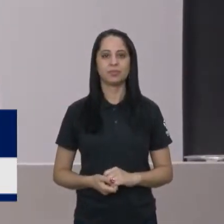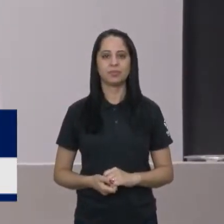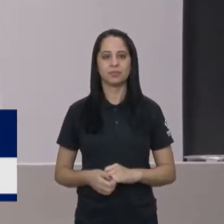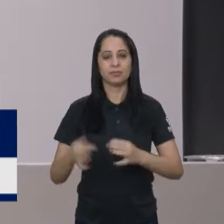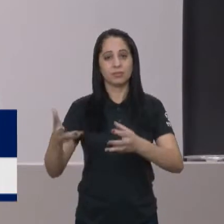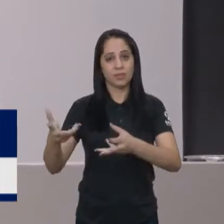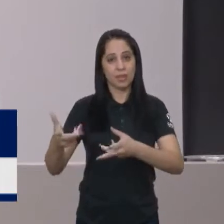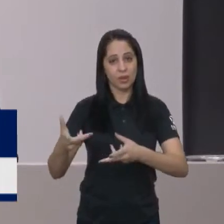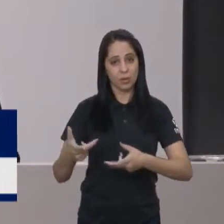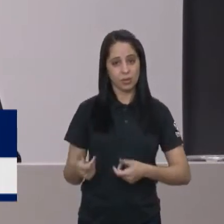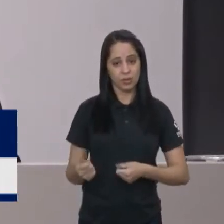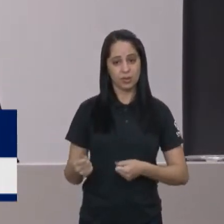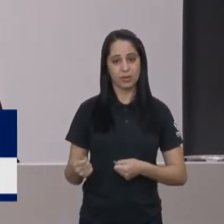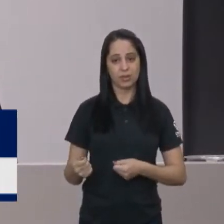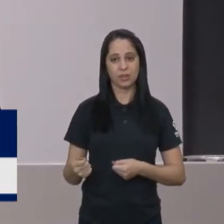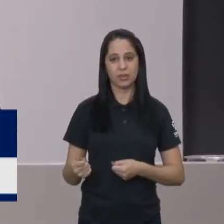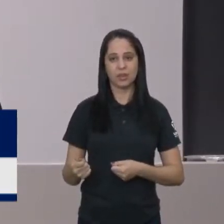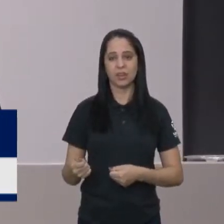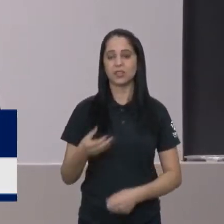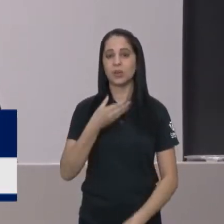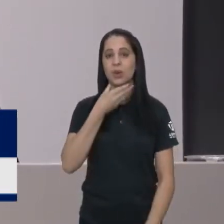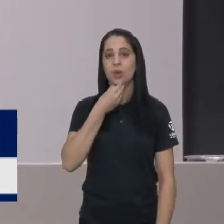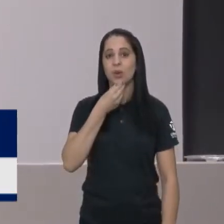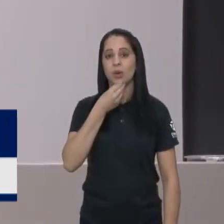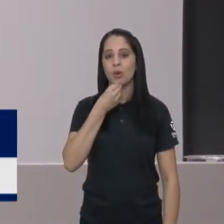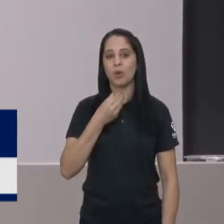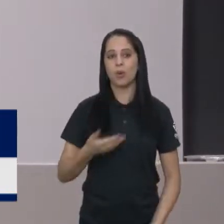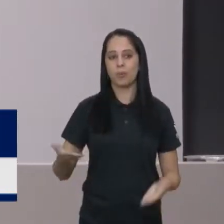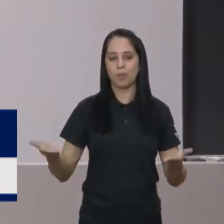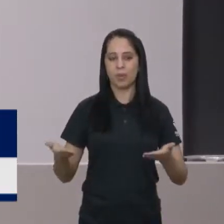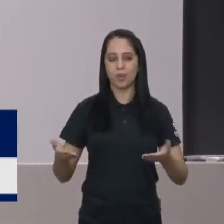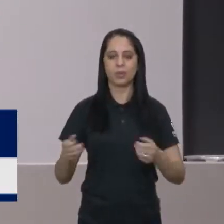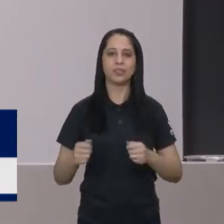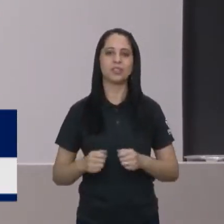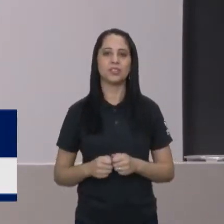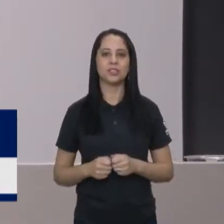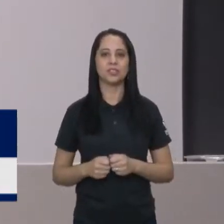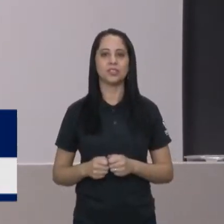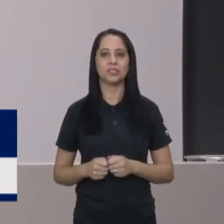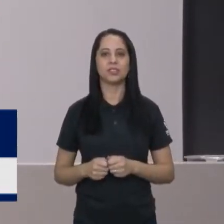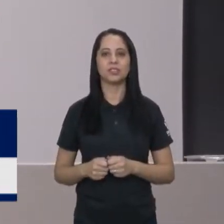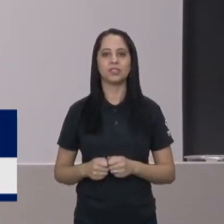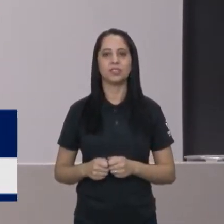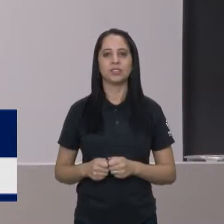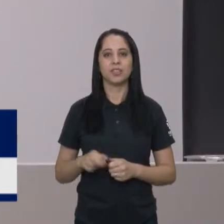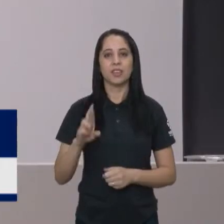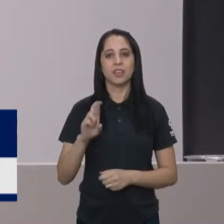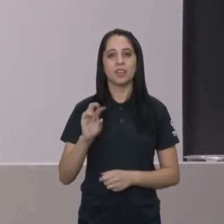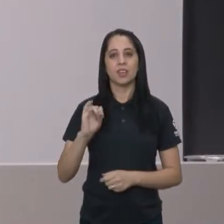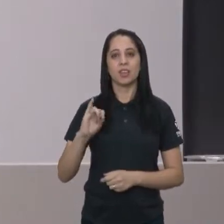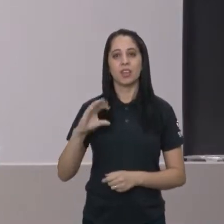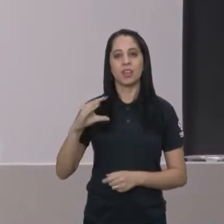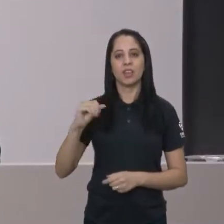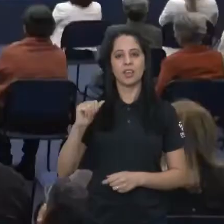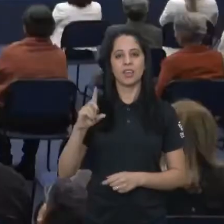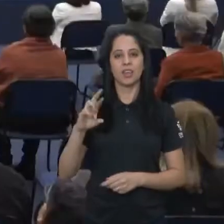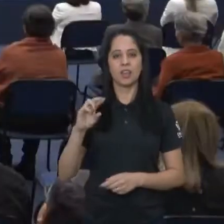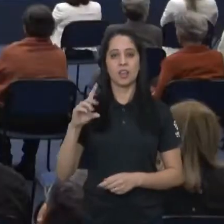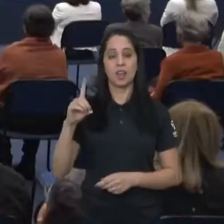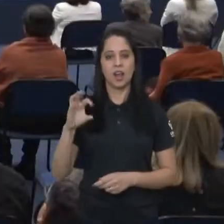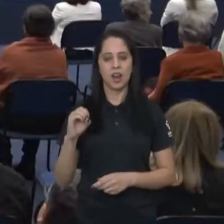Convidamos ao plenário o homenageado desta noite, Dr. Ricardo Mendes